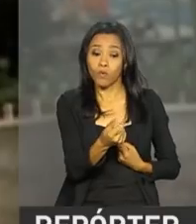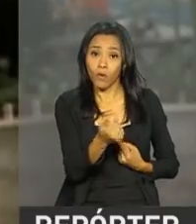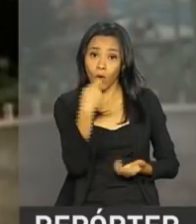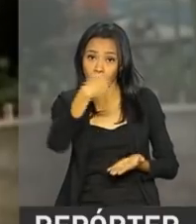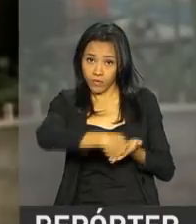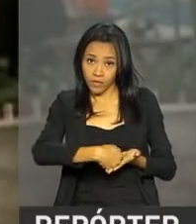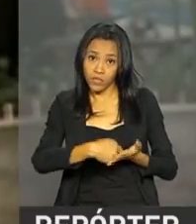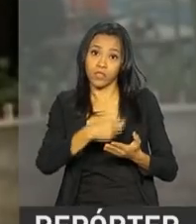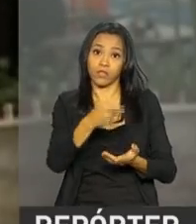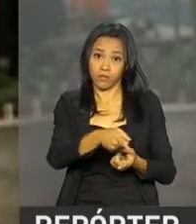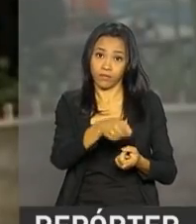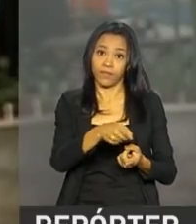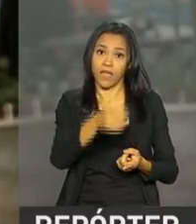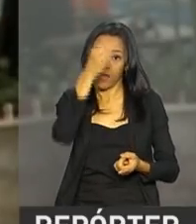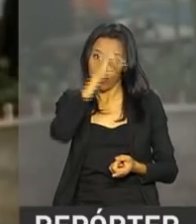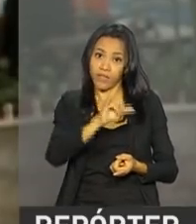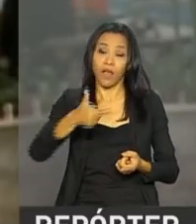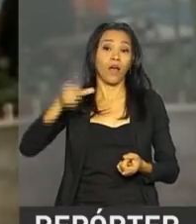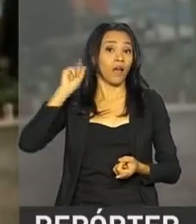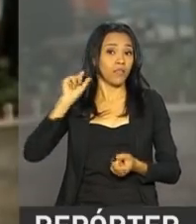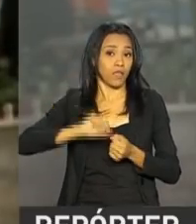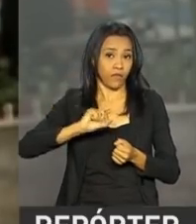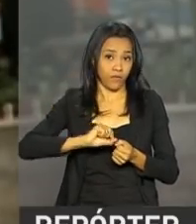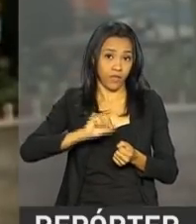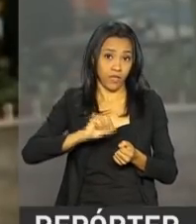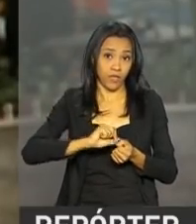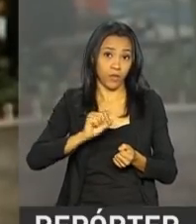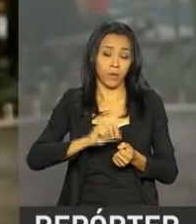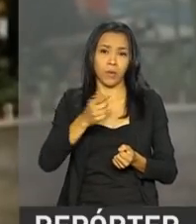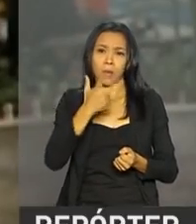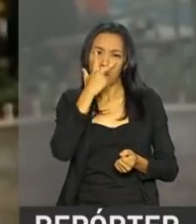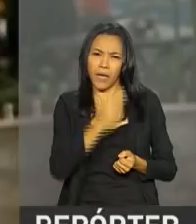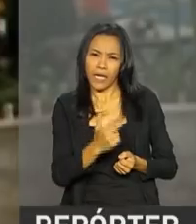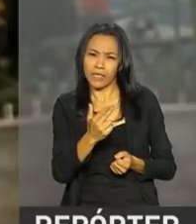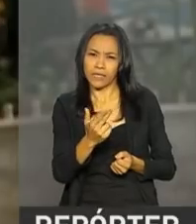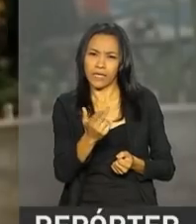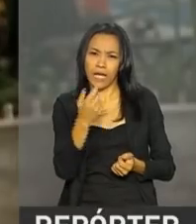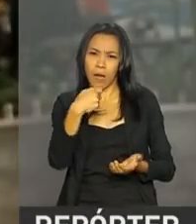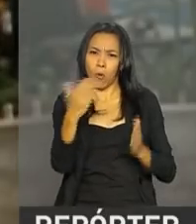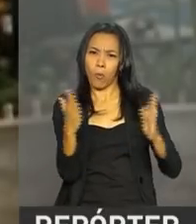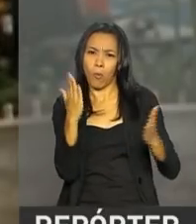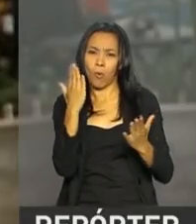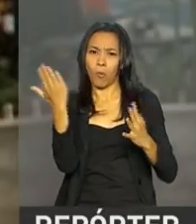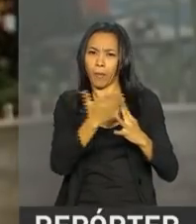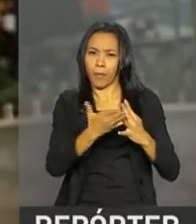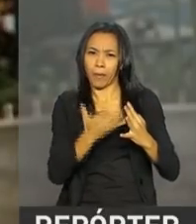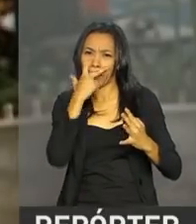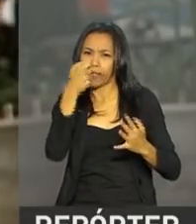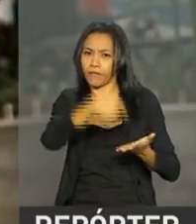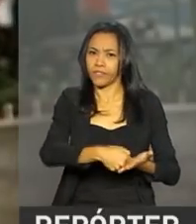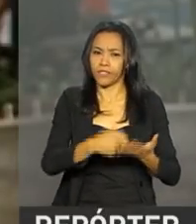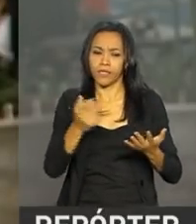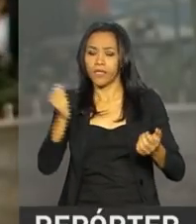do produto para que se evite aquilo que era feito antes com preços a prazos parecendo à vista e uma demonstração clara de qual